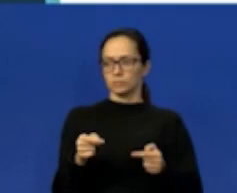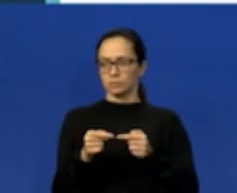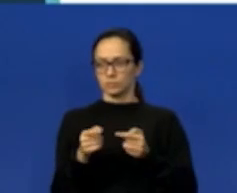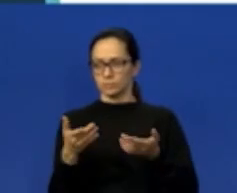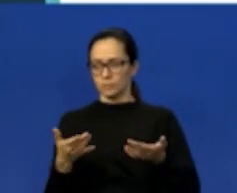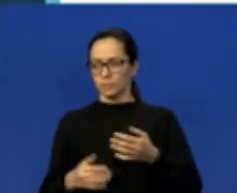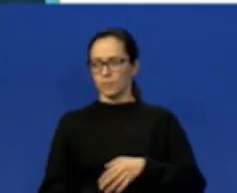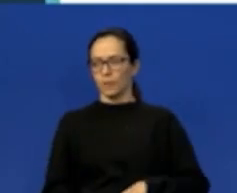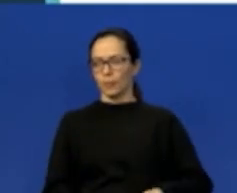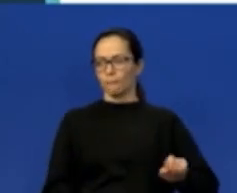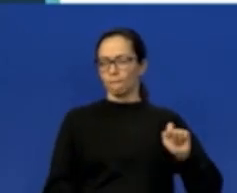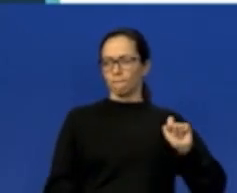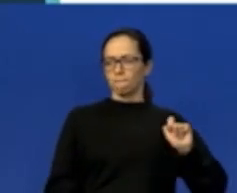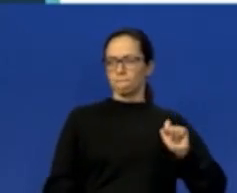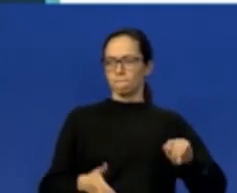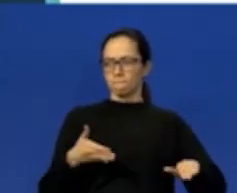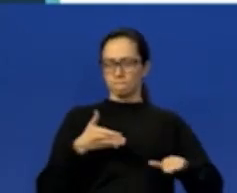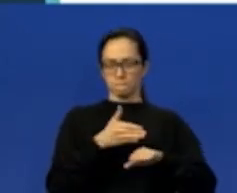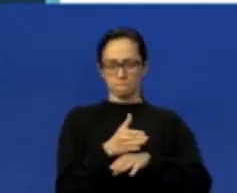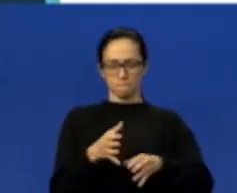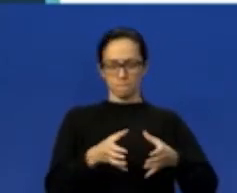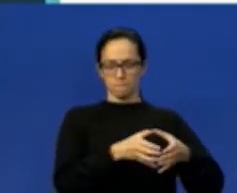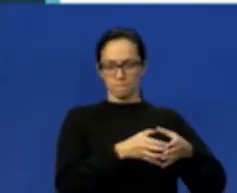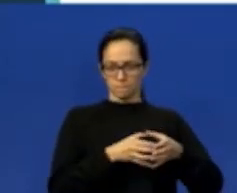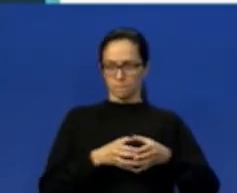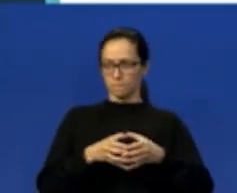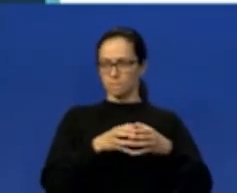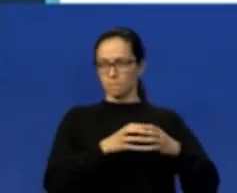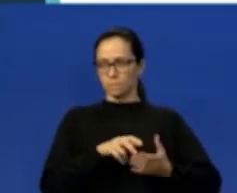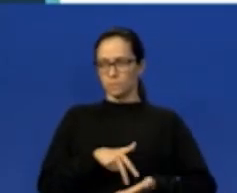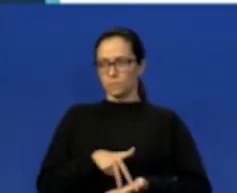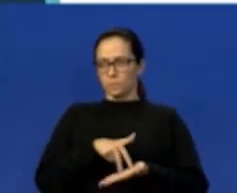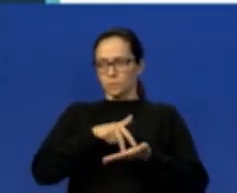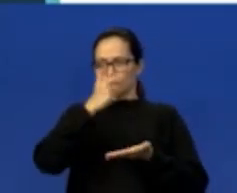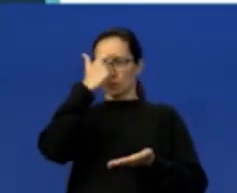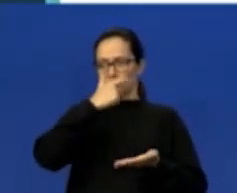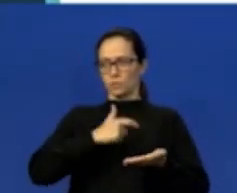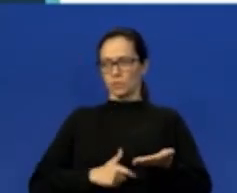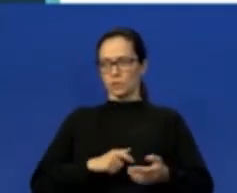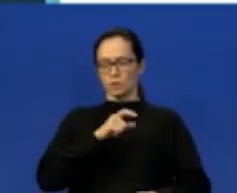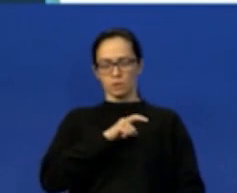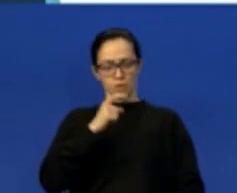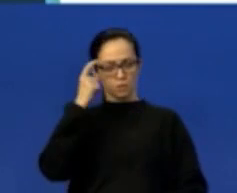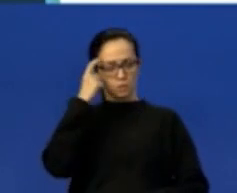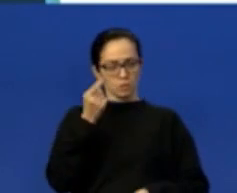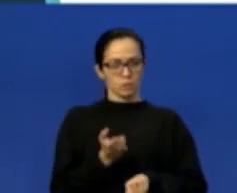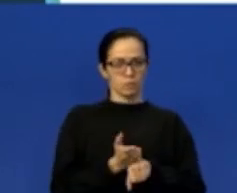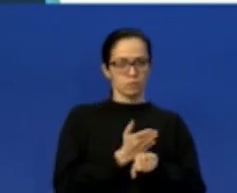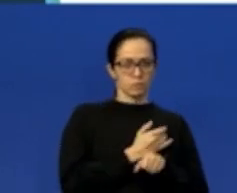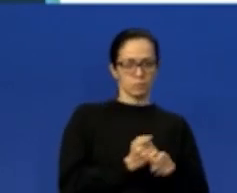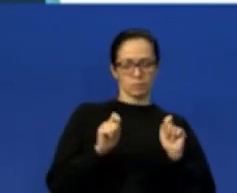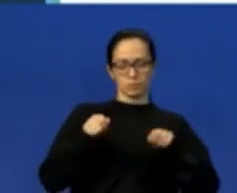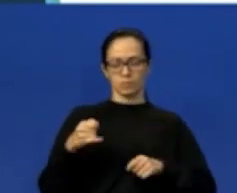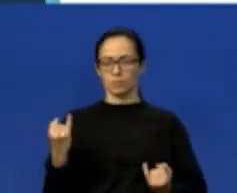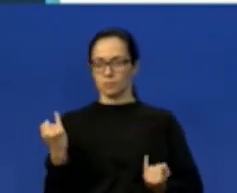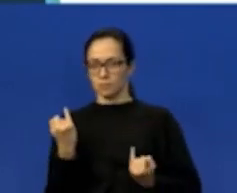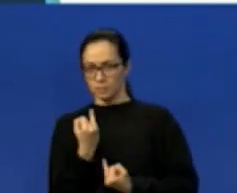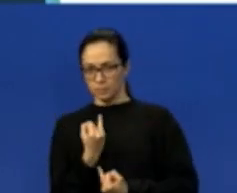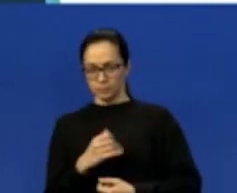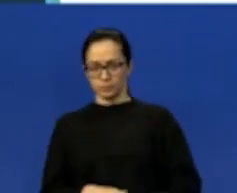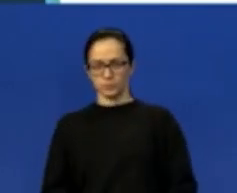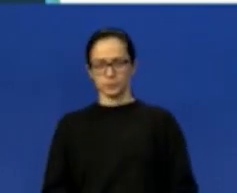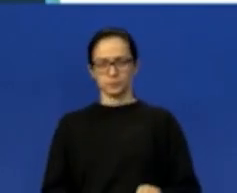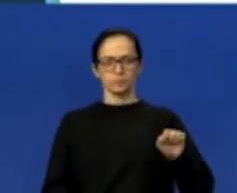questão. Alternativa A, atuação coletiva, equilíbrio físico, antecipação e queima calórica. A B, energia e